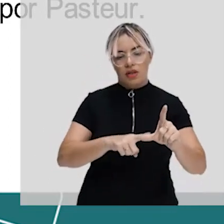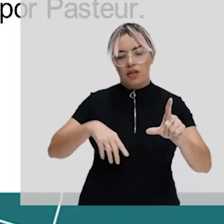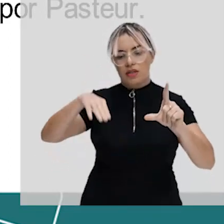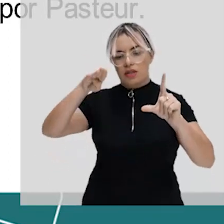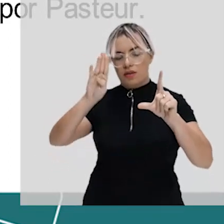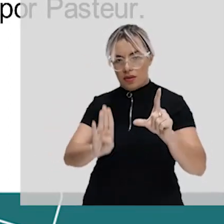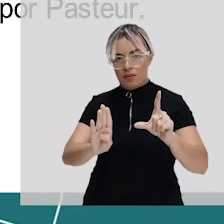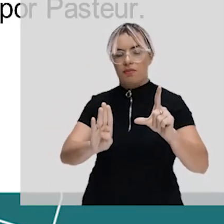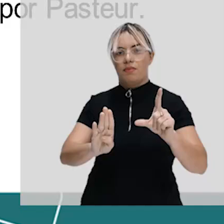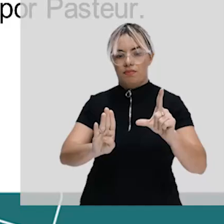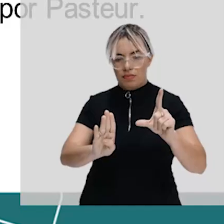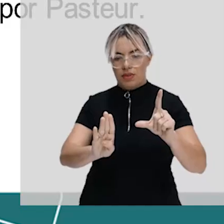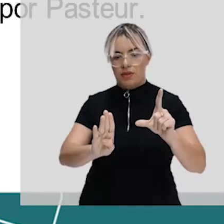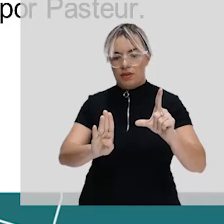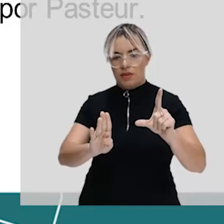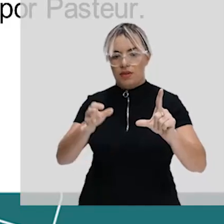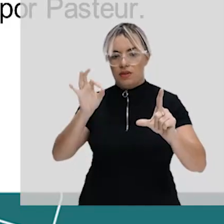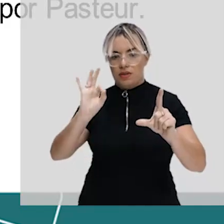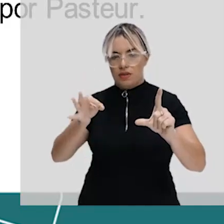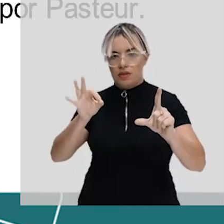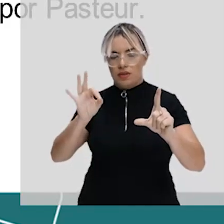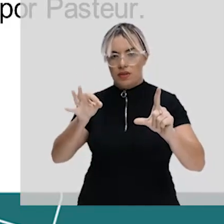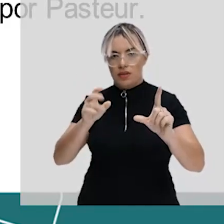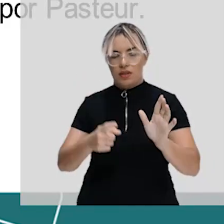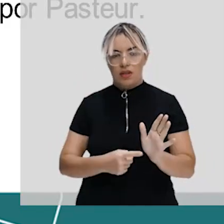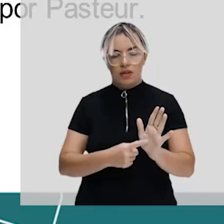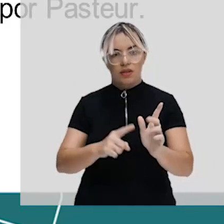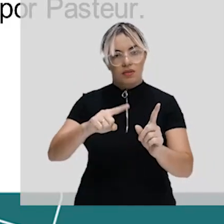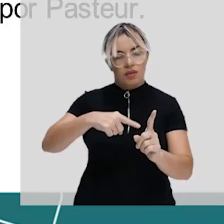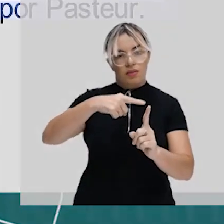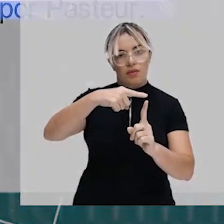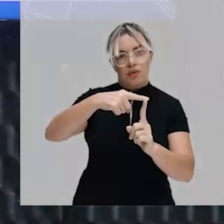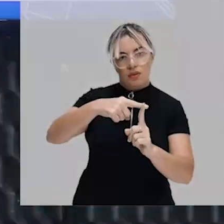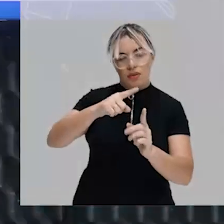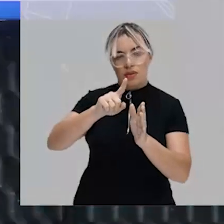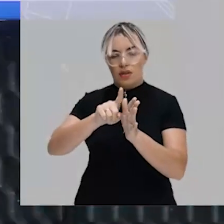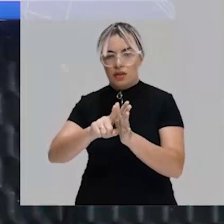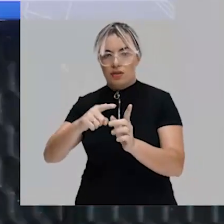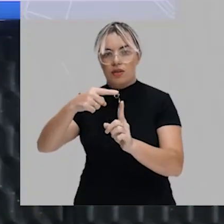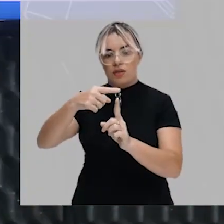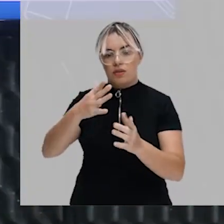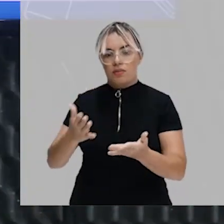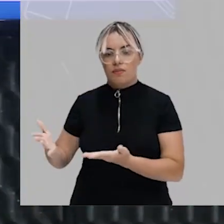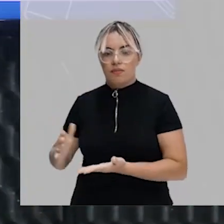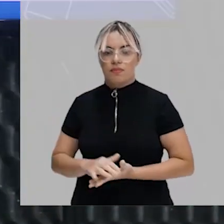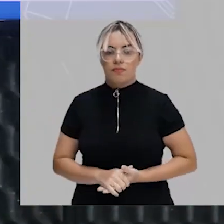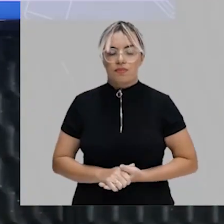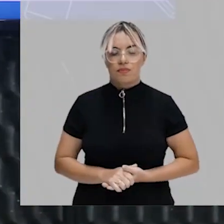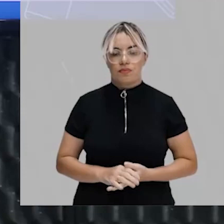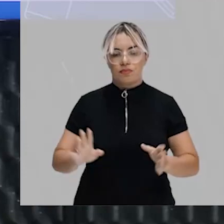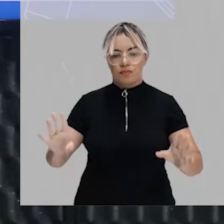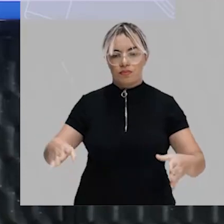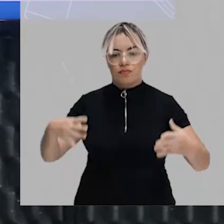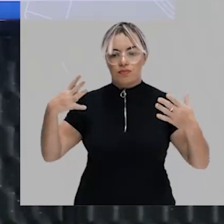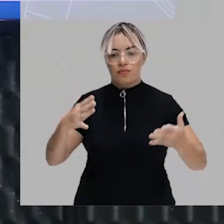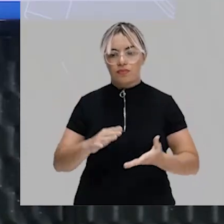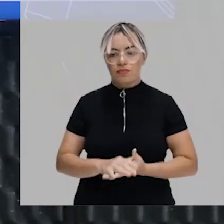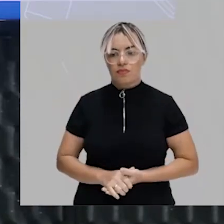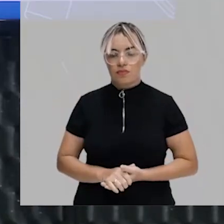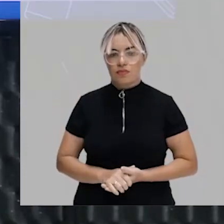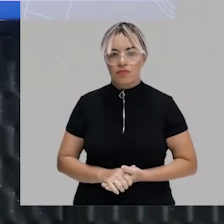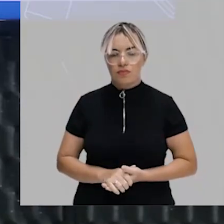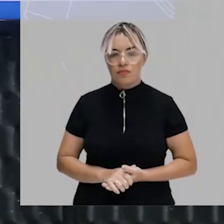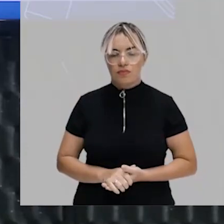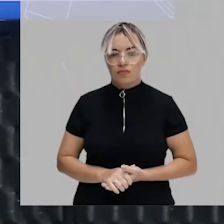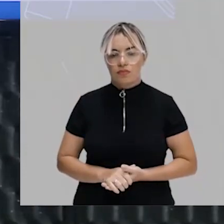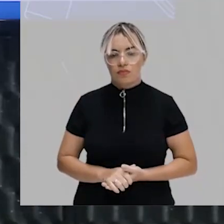negativo e de positivo, tá bom? Próxima questão, prestem bastante atenção, pessoal. Cuidado com as pegadinhas, tá